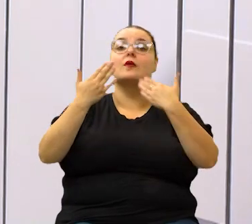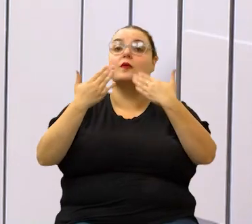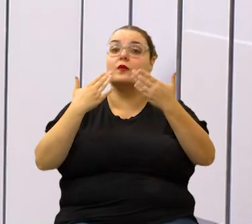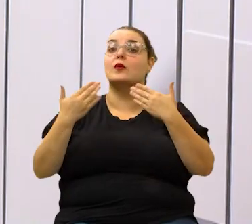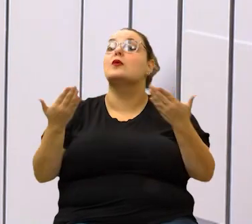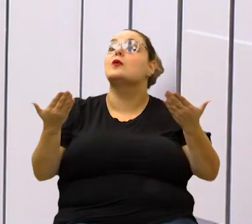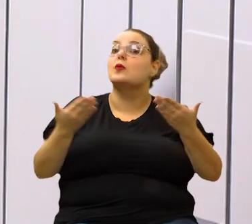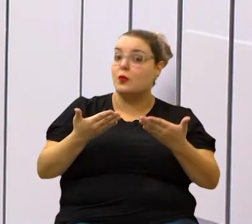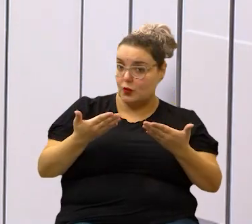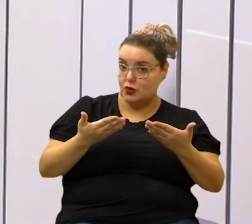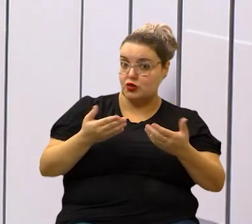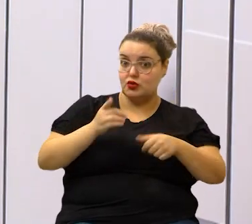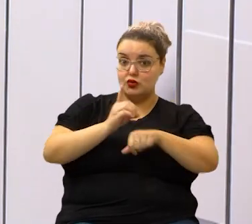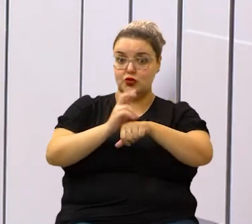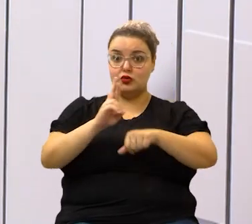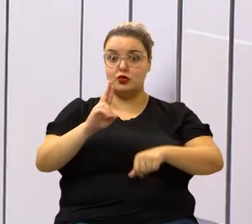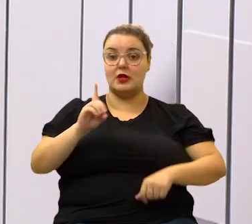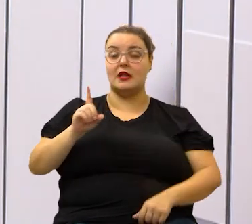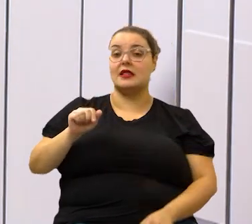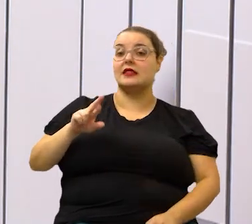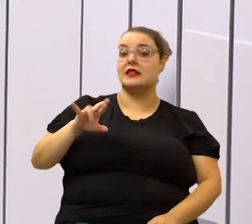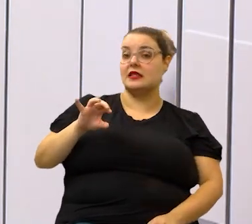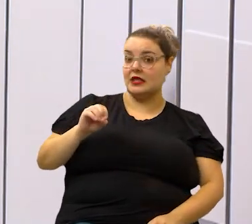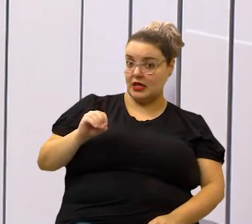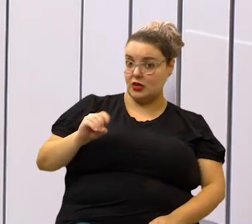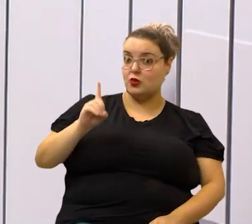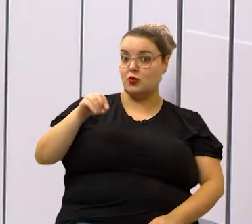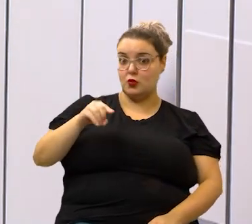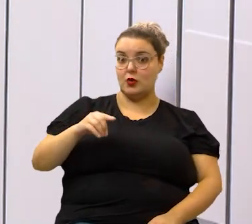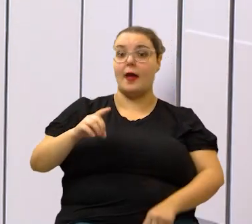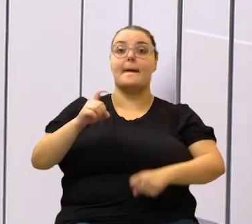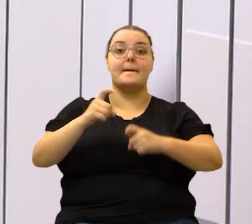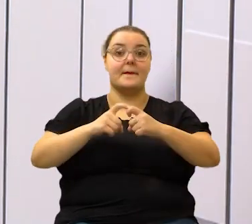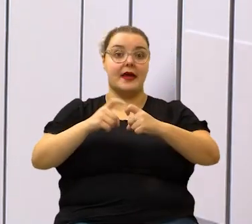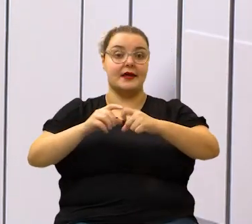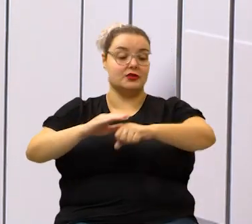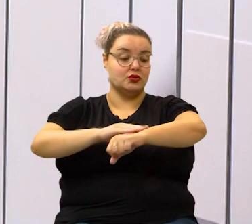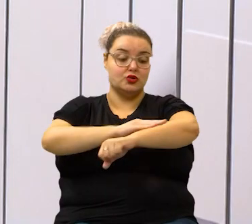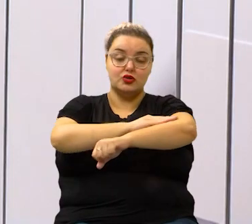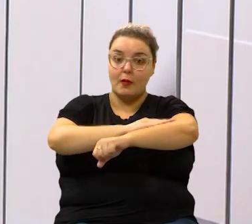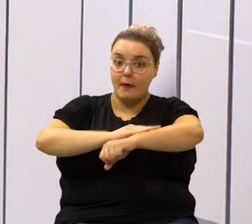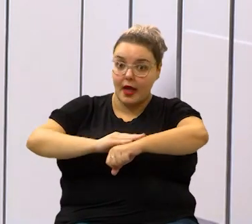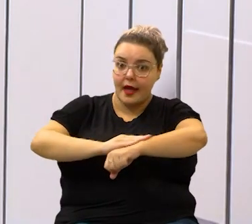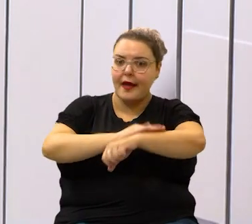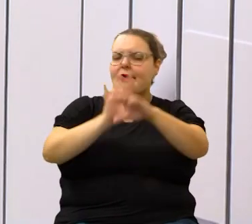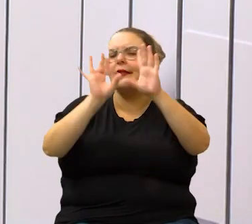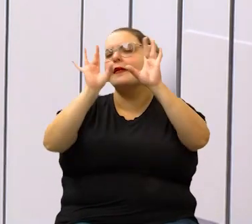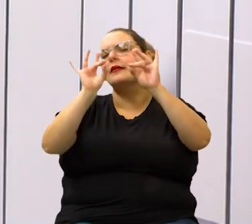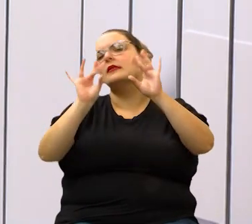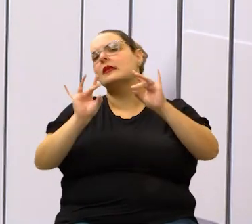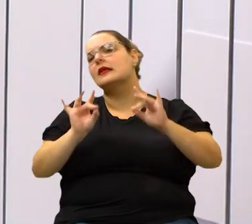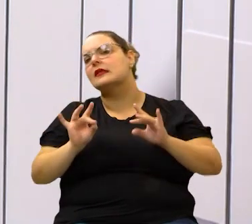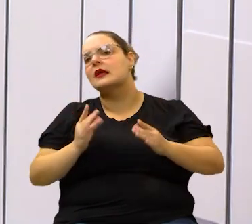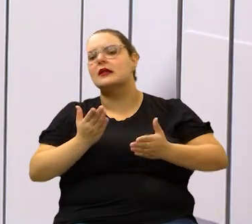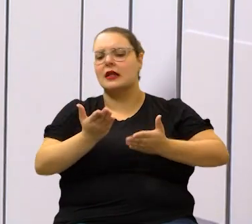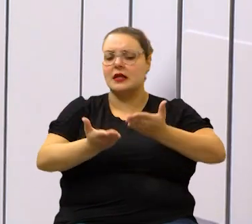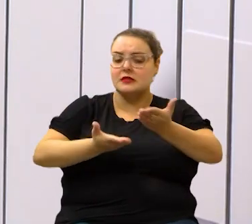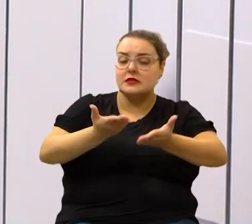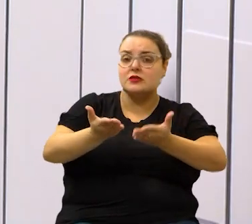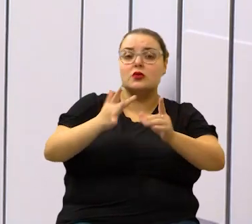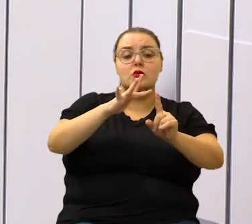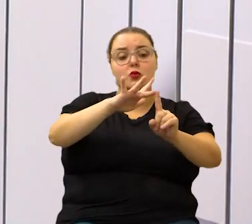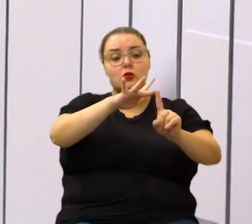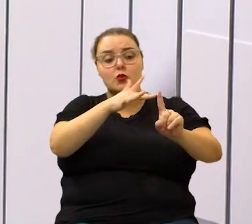vai conversar hoje com o doutor Dário Rosa, que é dermatologista e vai dar vários detalhes aí desses cuidados